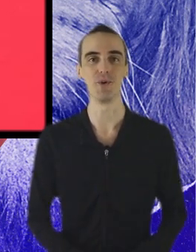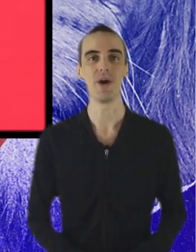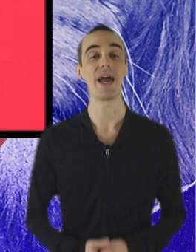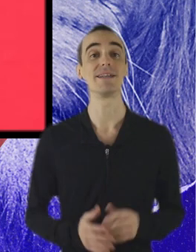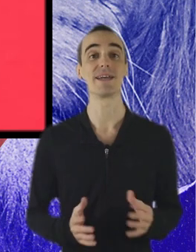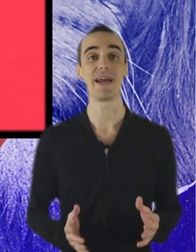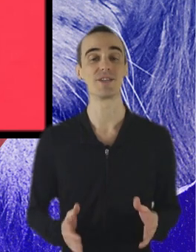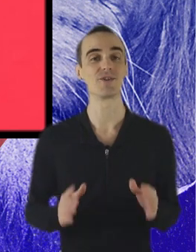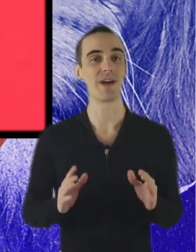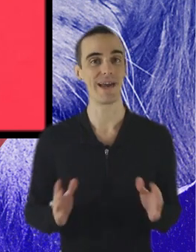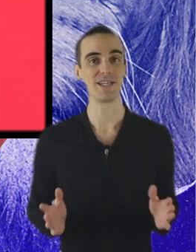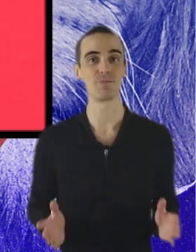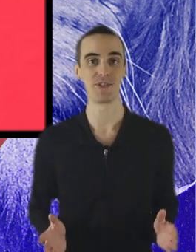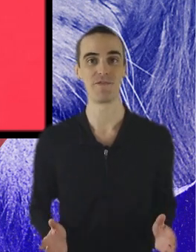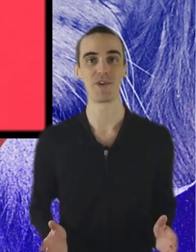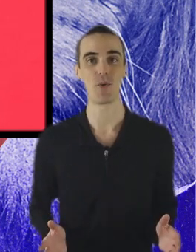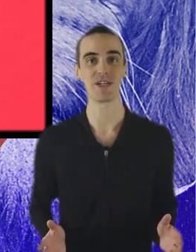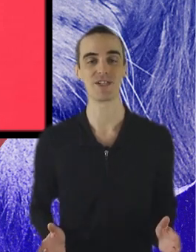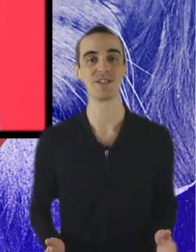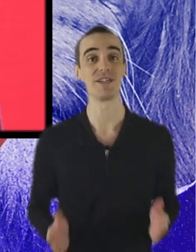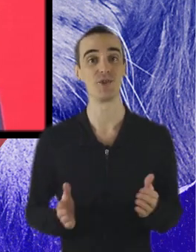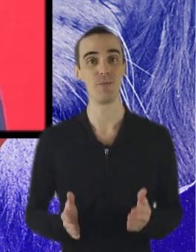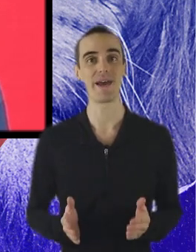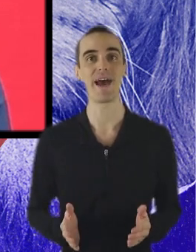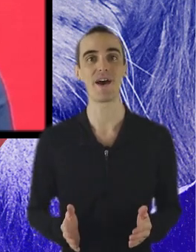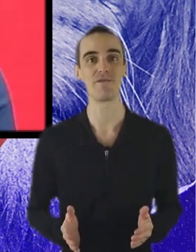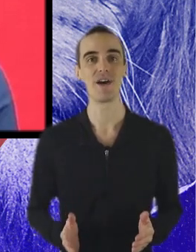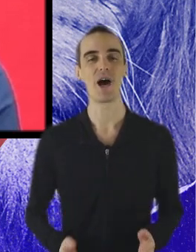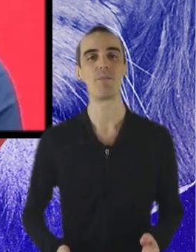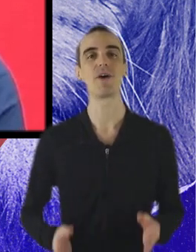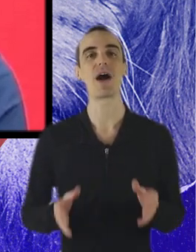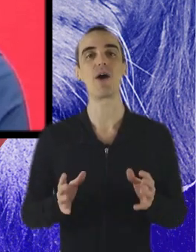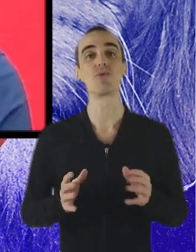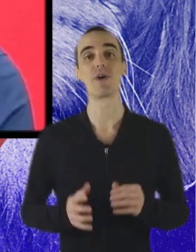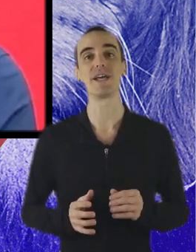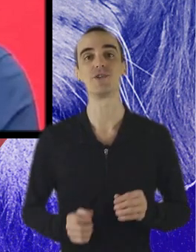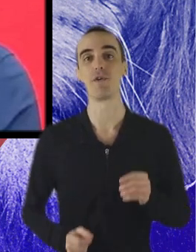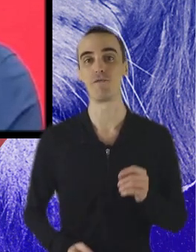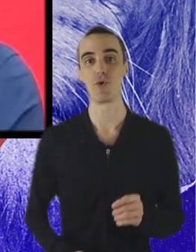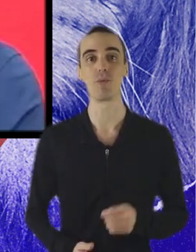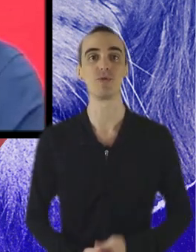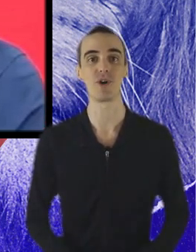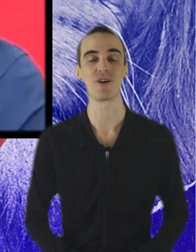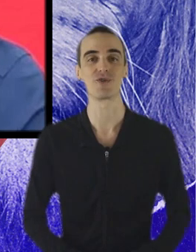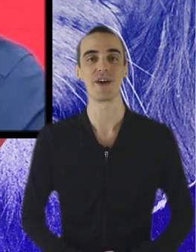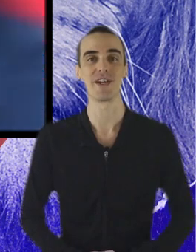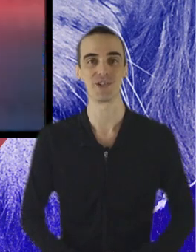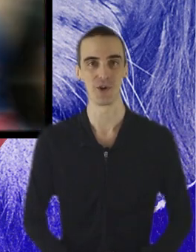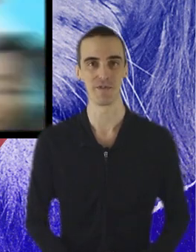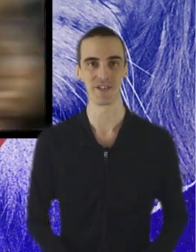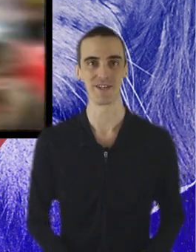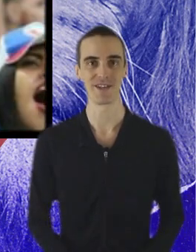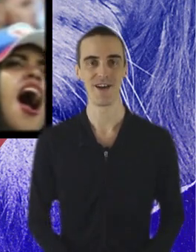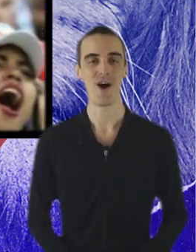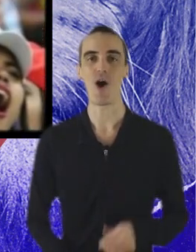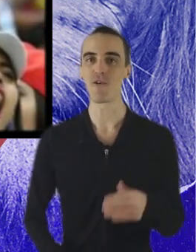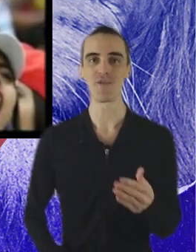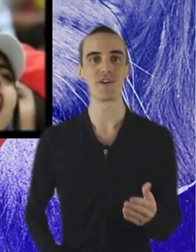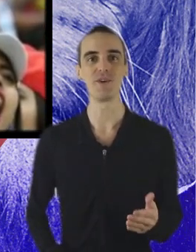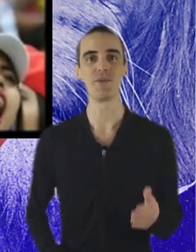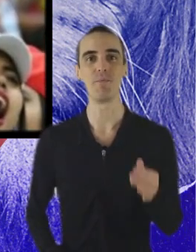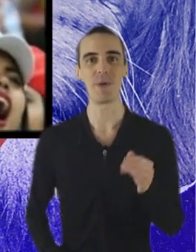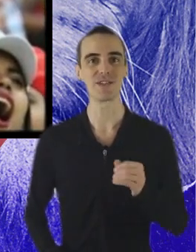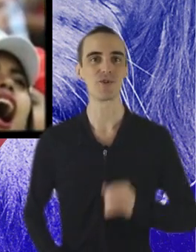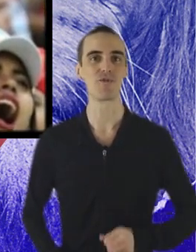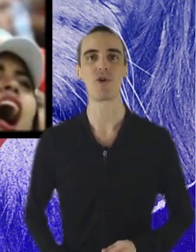uma titularidade, apesar de qualificarem o elenco. Em sua análise, o comentarista credenciou os reforços que entram nos 11 iniciais. Mas